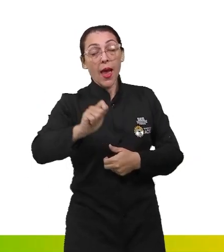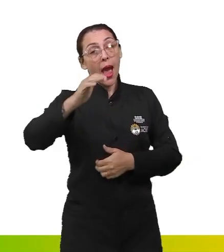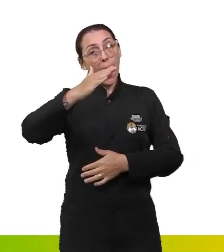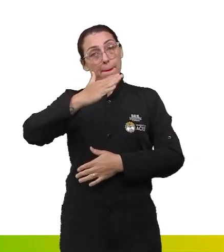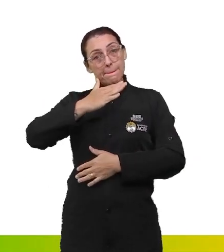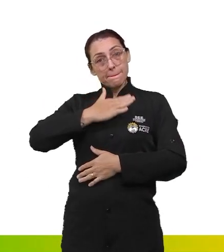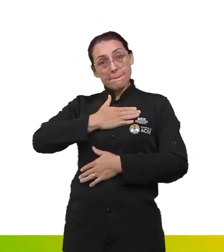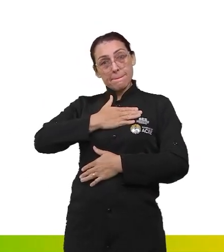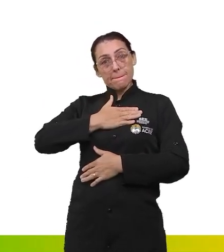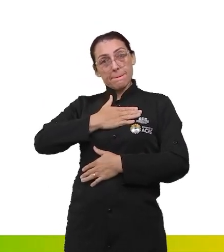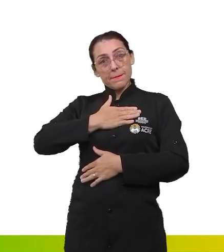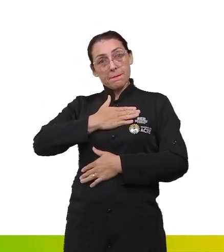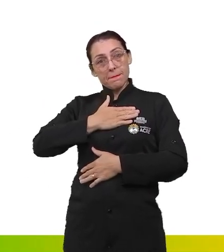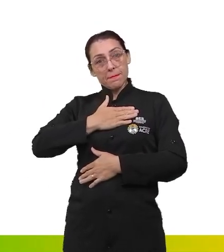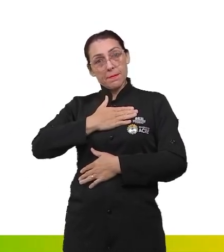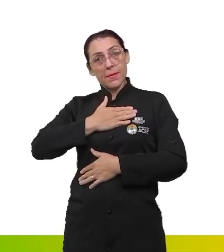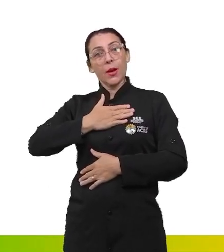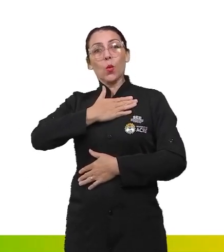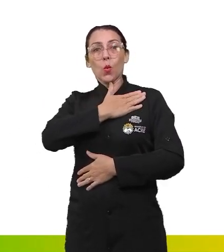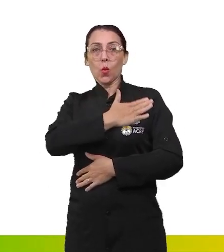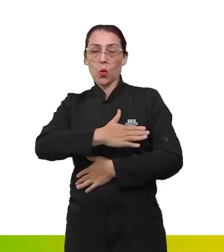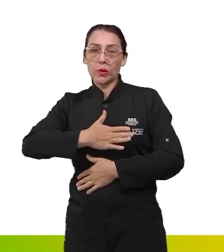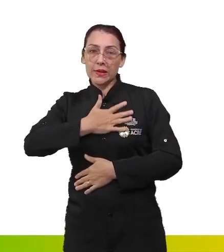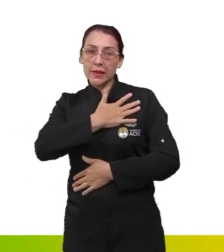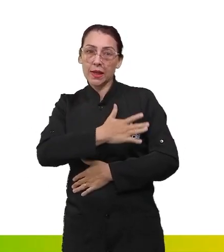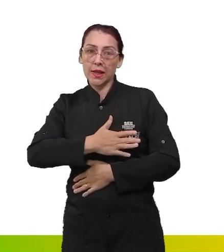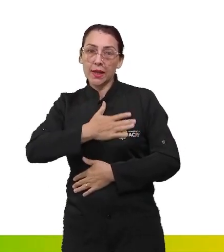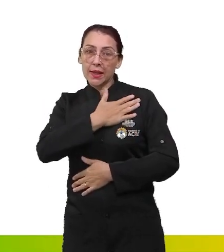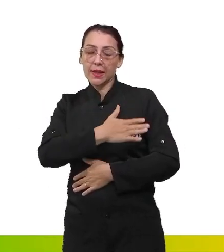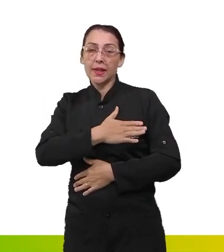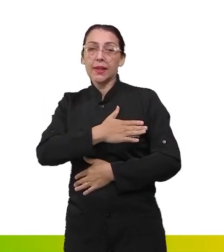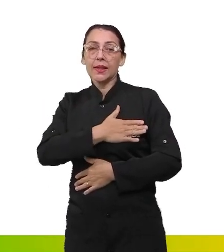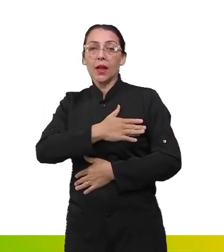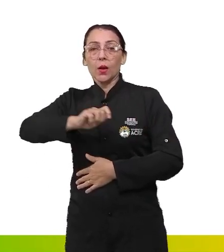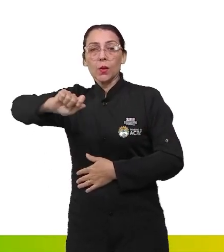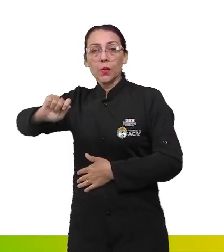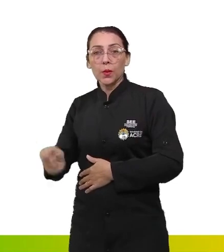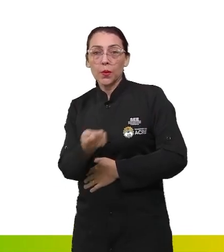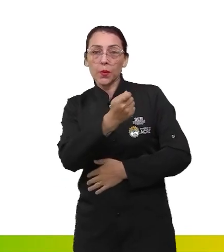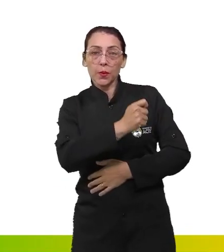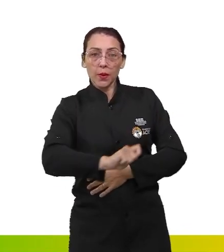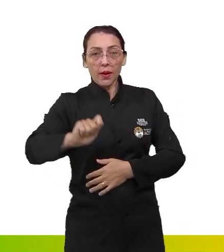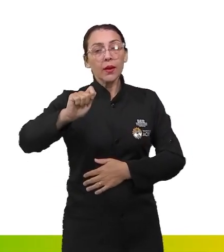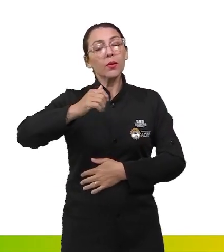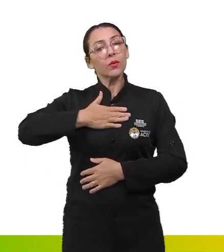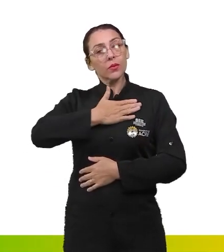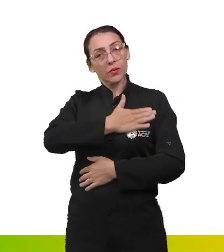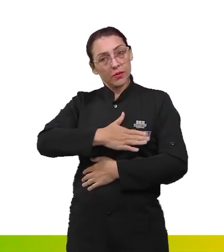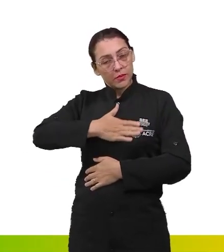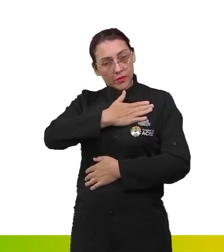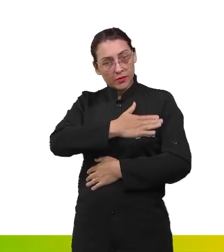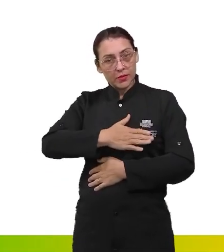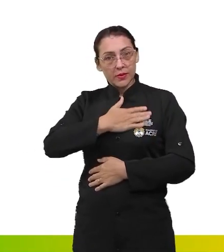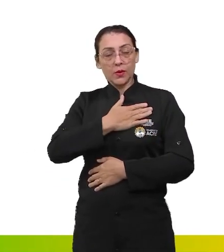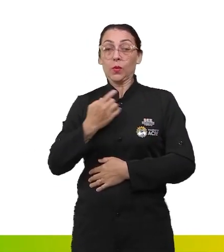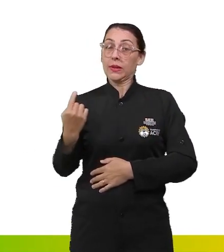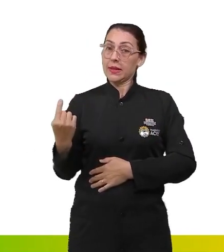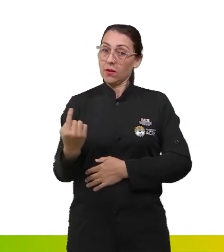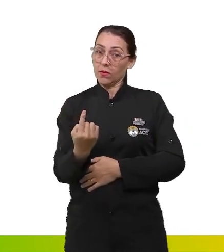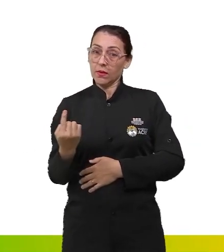mim me gusta el tênis. Então o verbo gostar está sendo empregado no